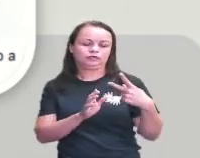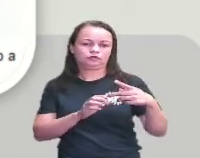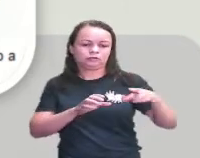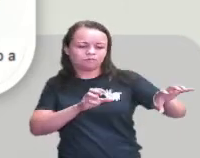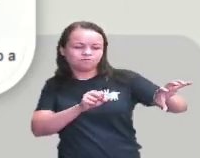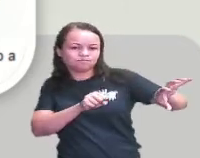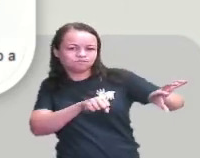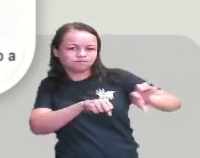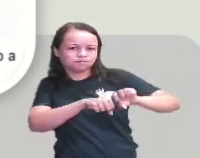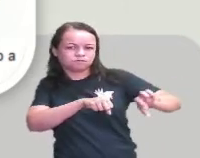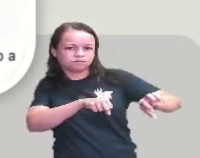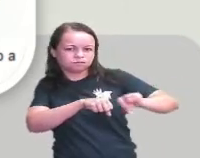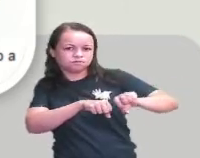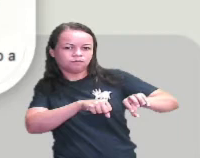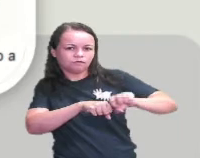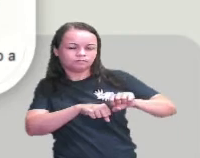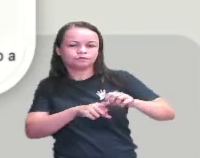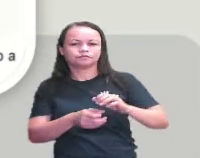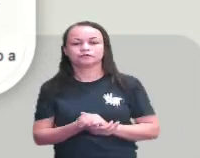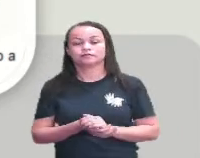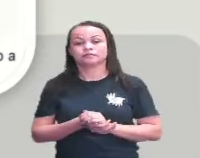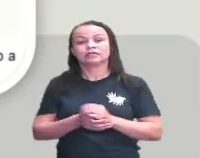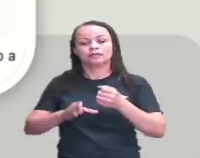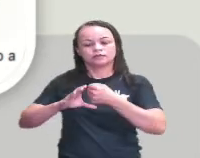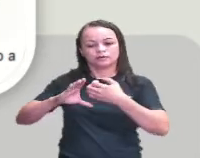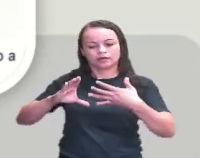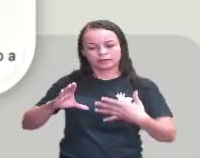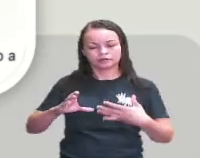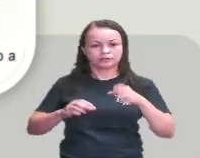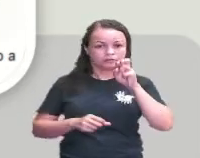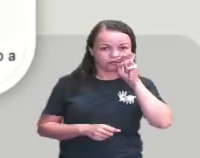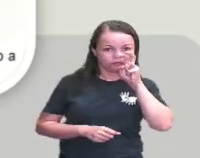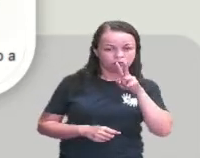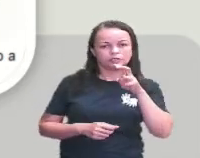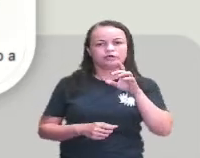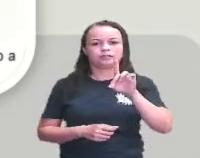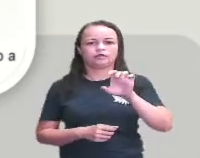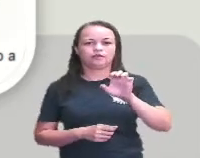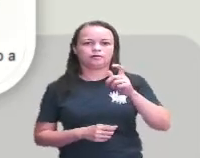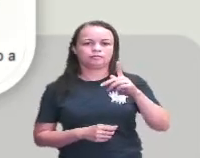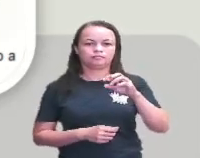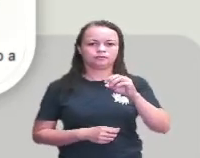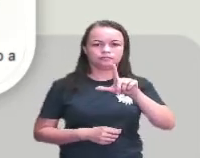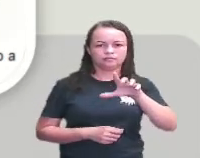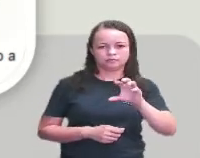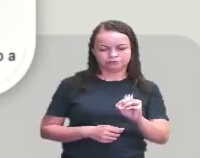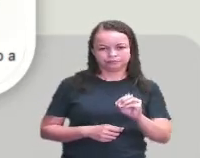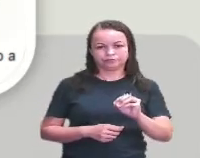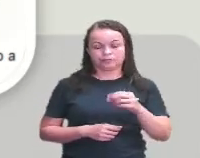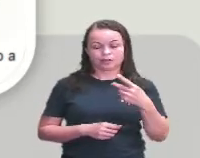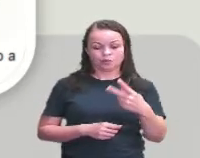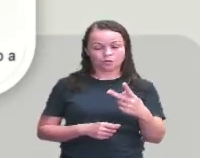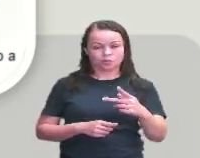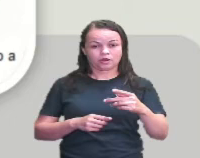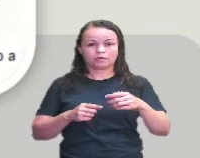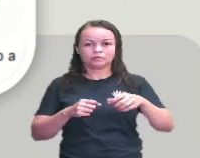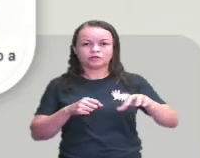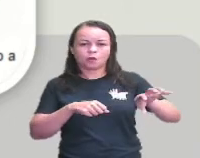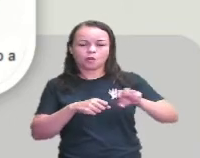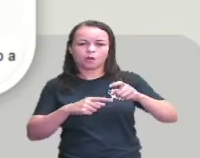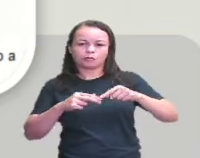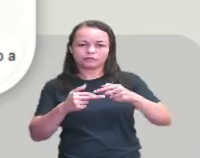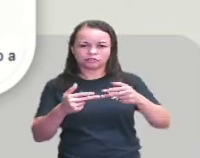de atração, caracterizado pelas forças dipolo. Os ímãs são objetos feitos de